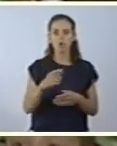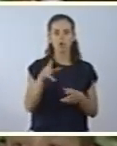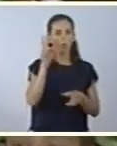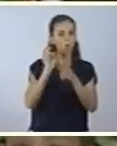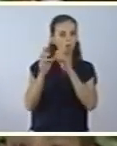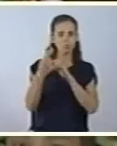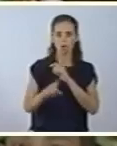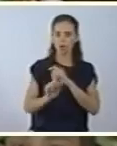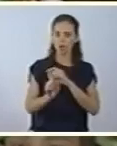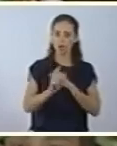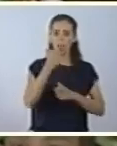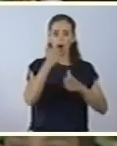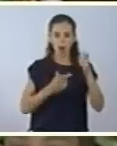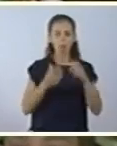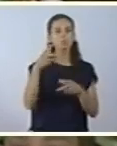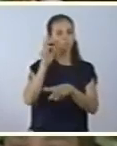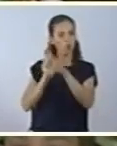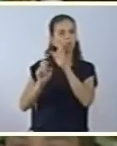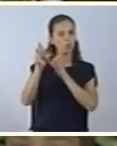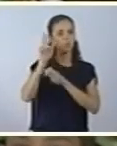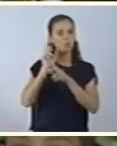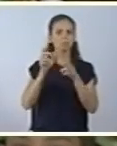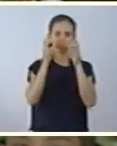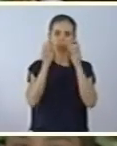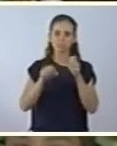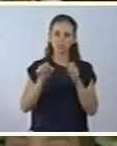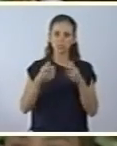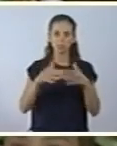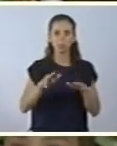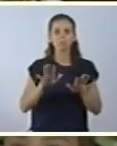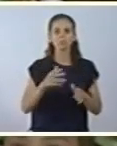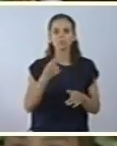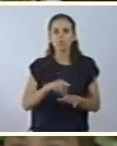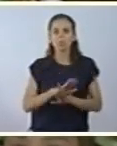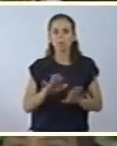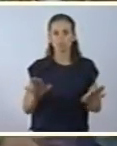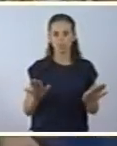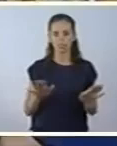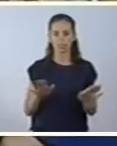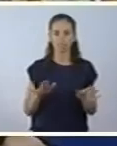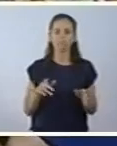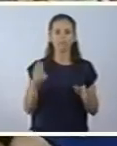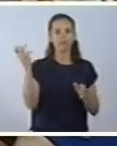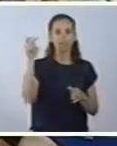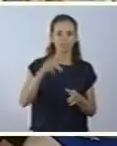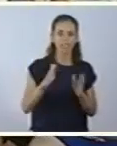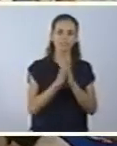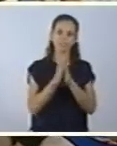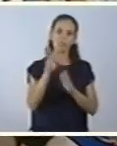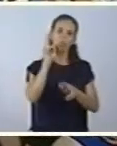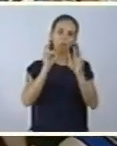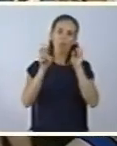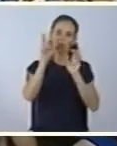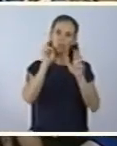escuta, porque há muita gente que escuta a palavra do Senhor, mas fica por aí. vir a Eucaristia, escutar esta